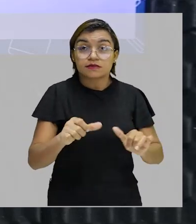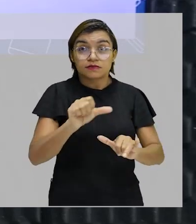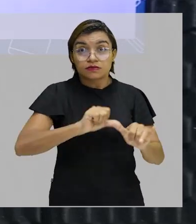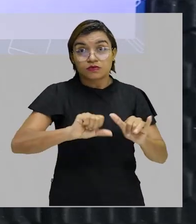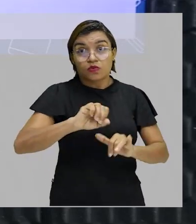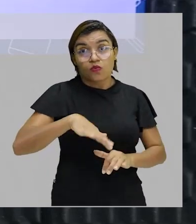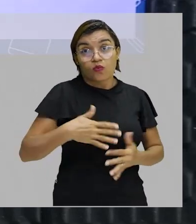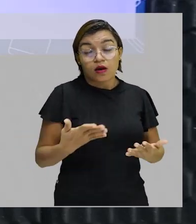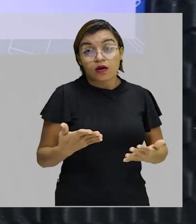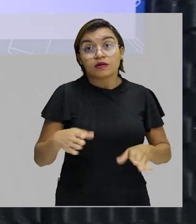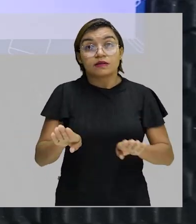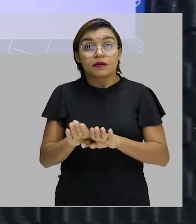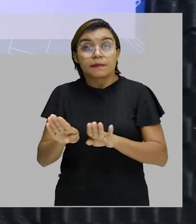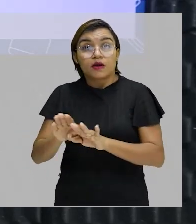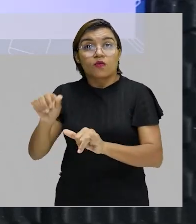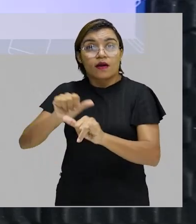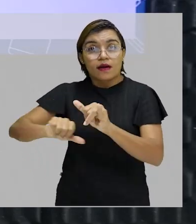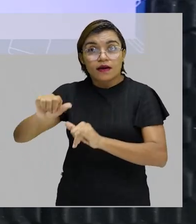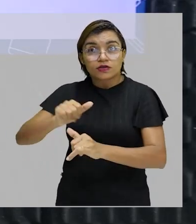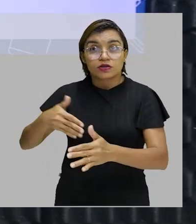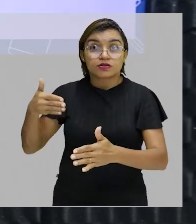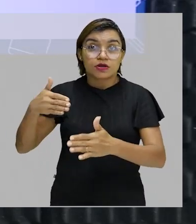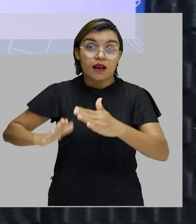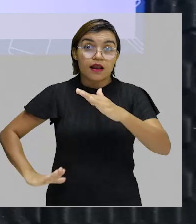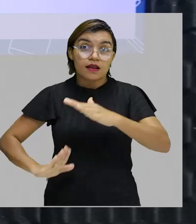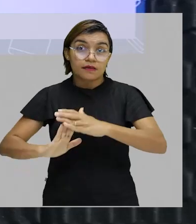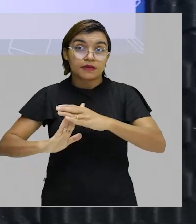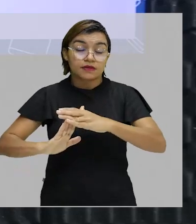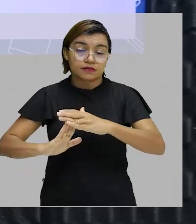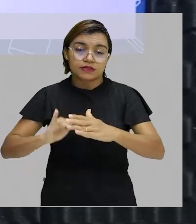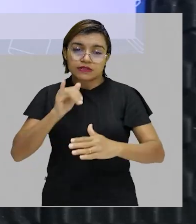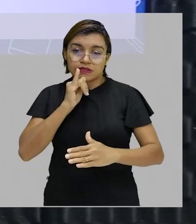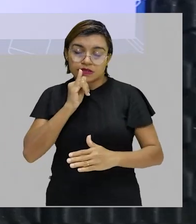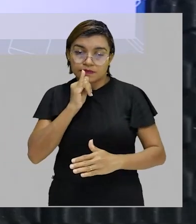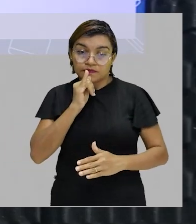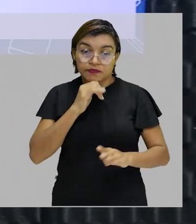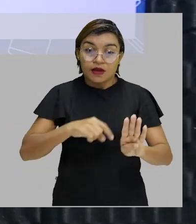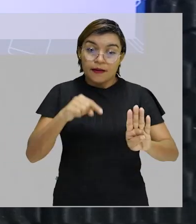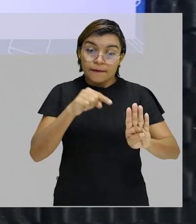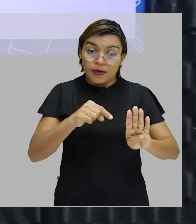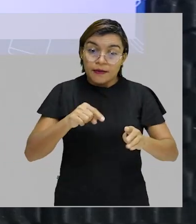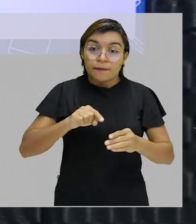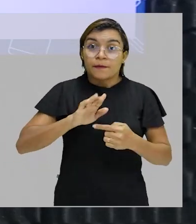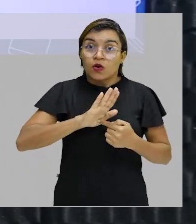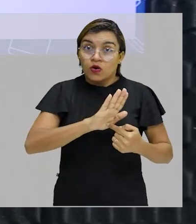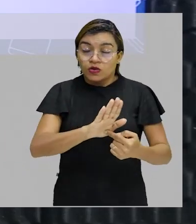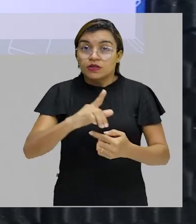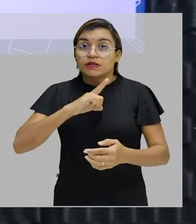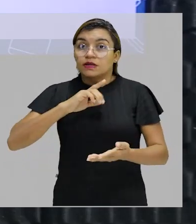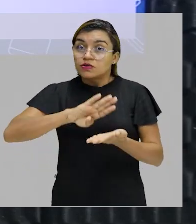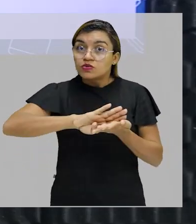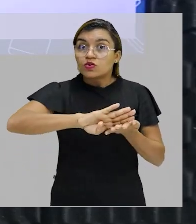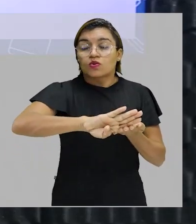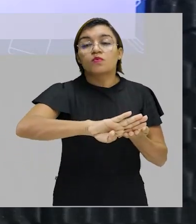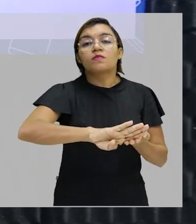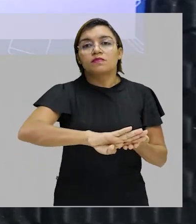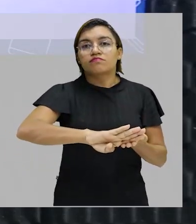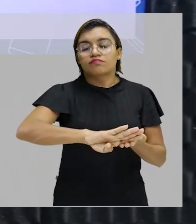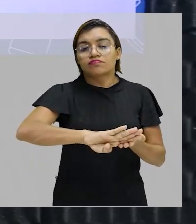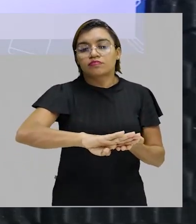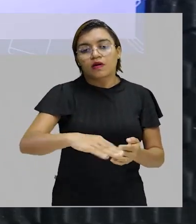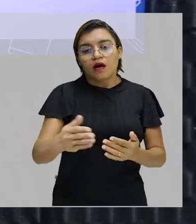reagente limitante. Porque a letra B fala que haverá uma sobra. Algum, né,